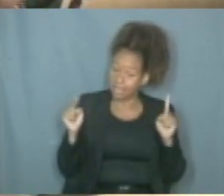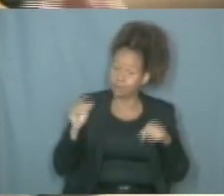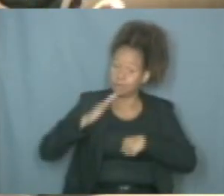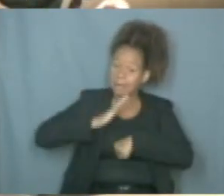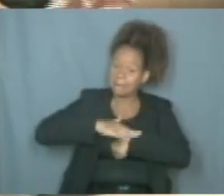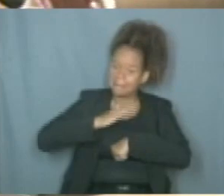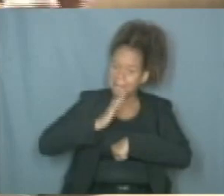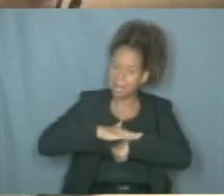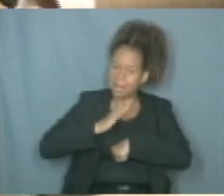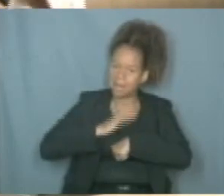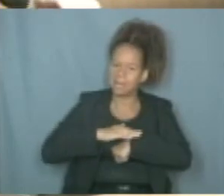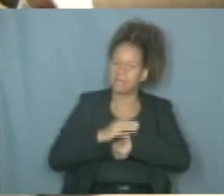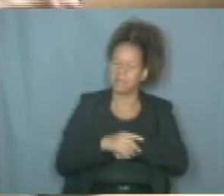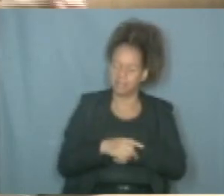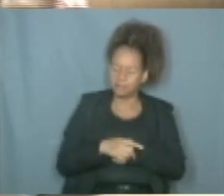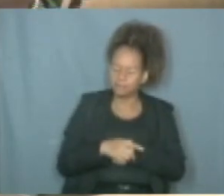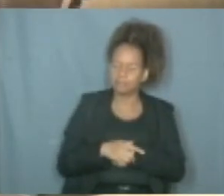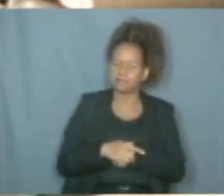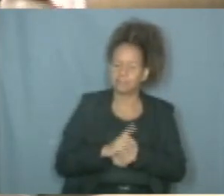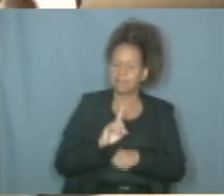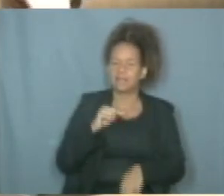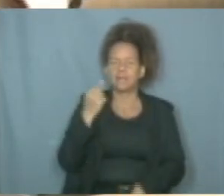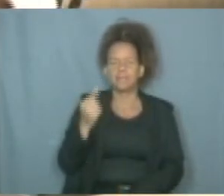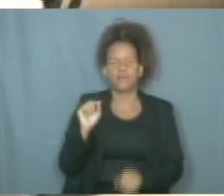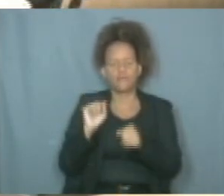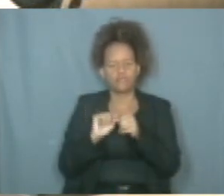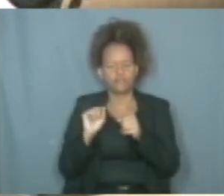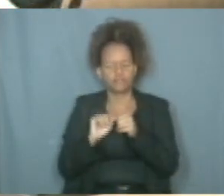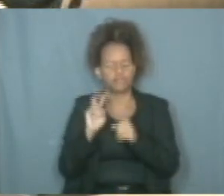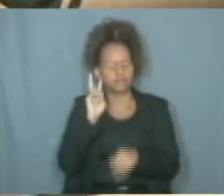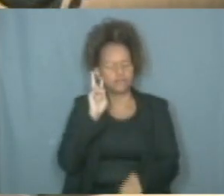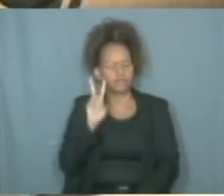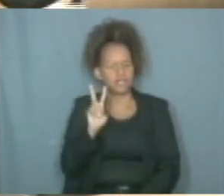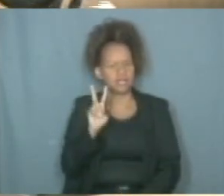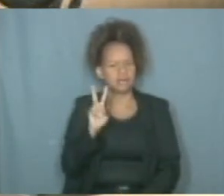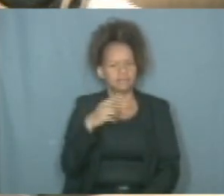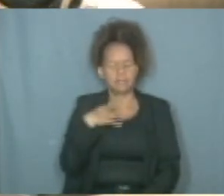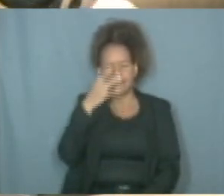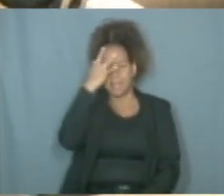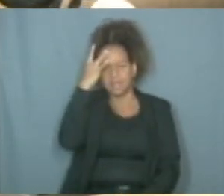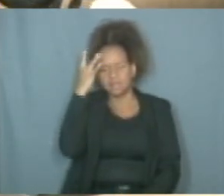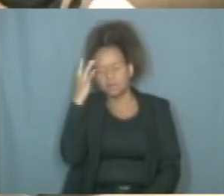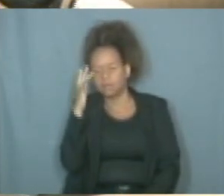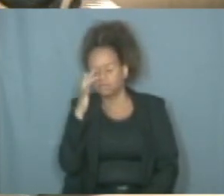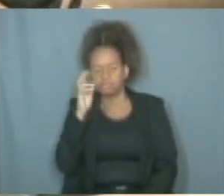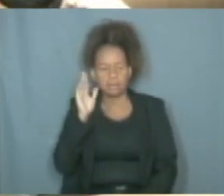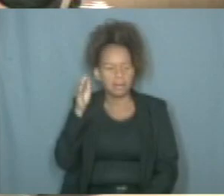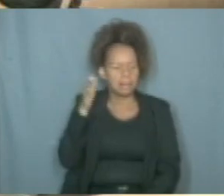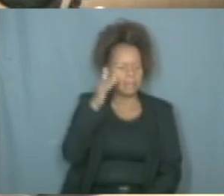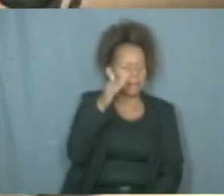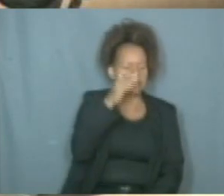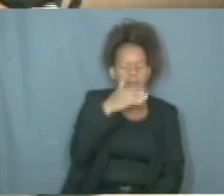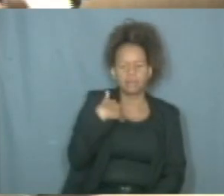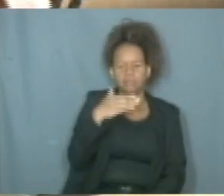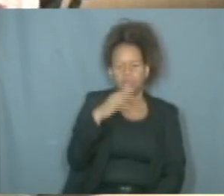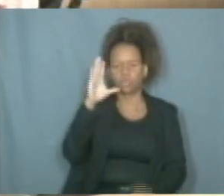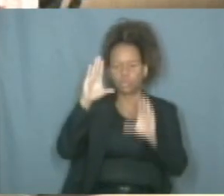que calhou de ser exatamente depois que eu fiz uma peregrinação pelas ruas do Recife durante a